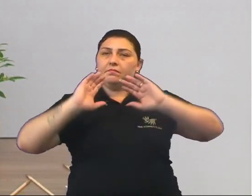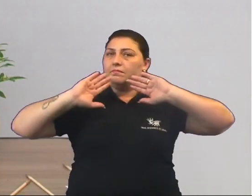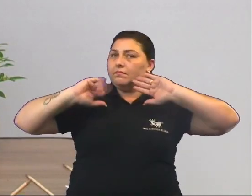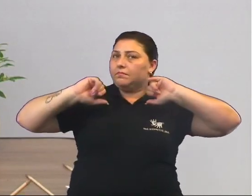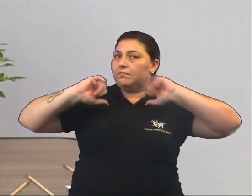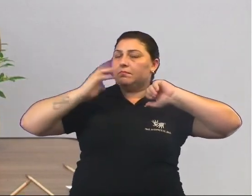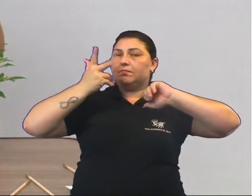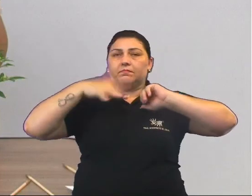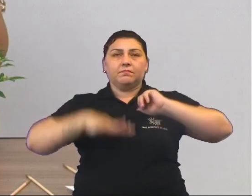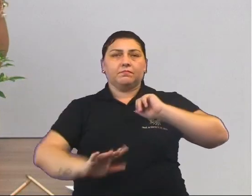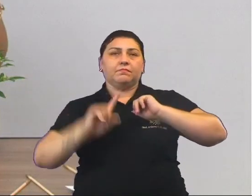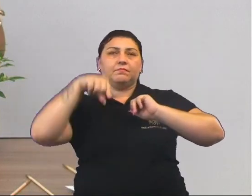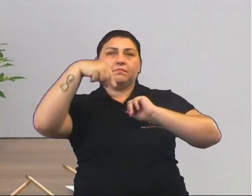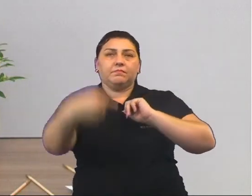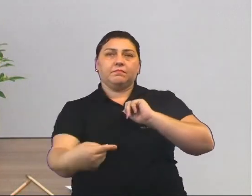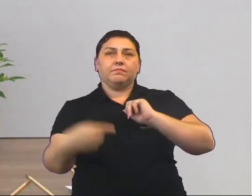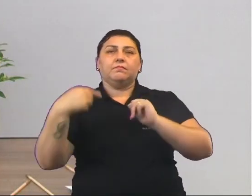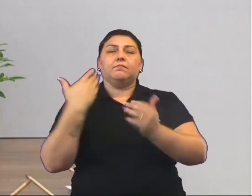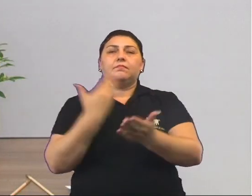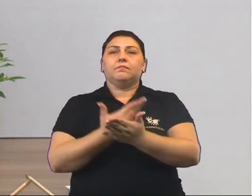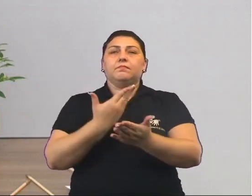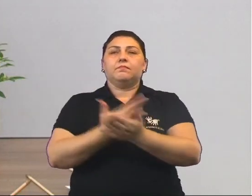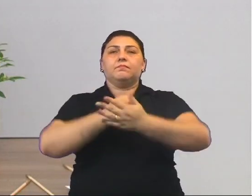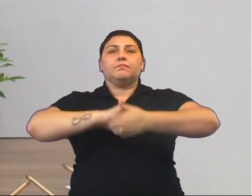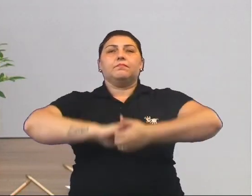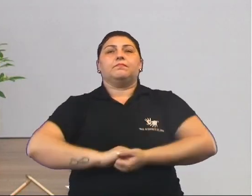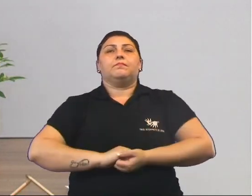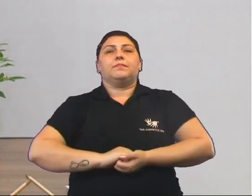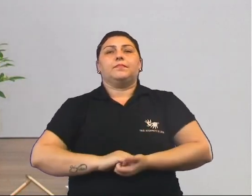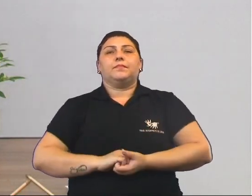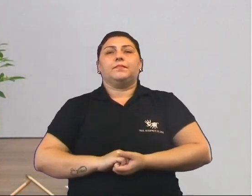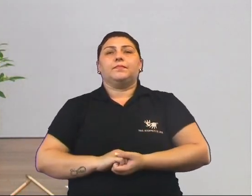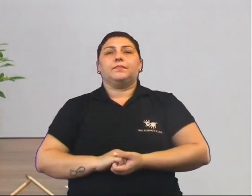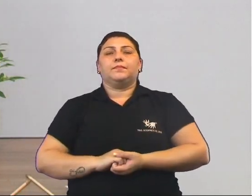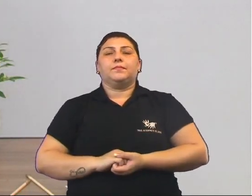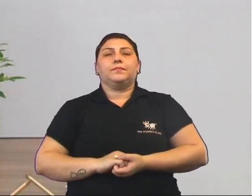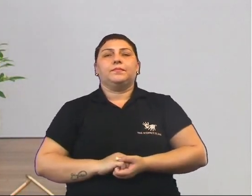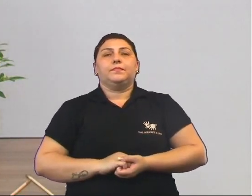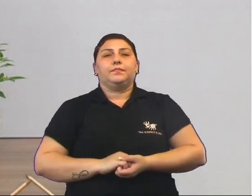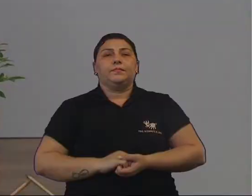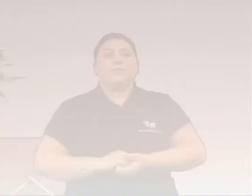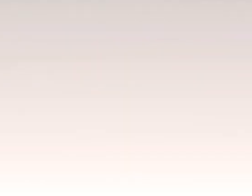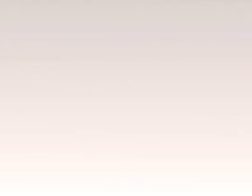a plataforma Eduque. Tchau, tchau, crianças. Até a nossa próxima aula.